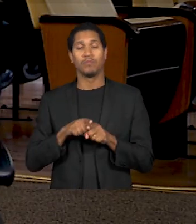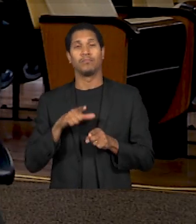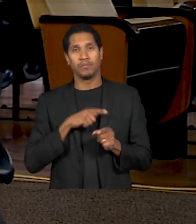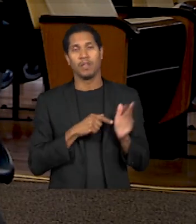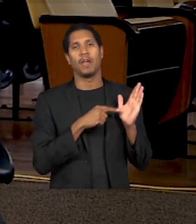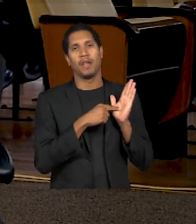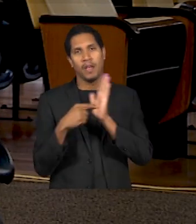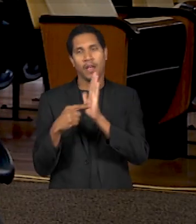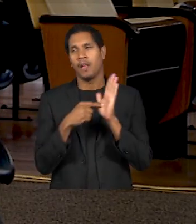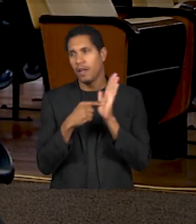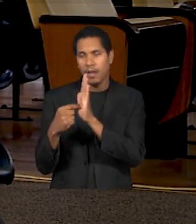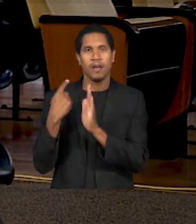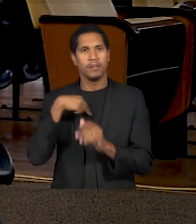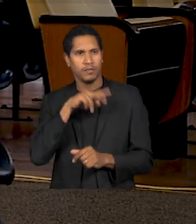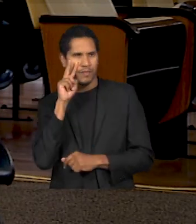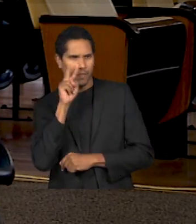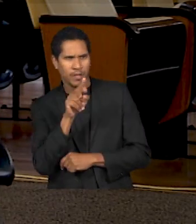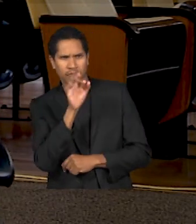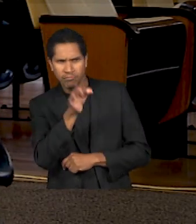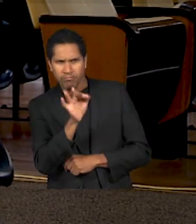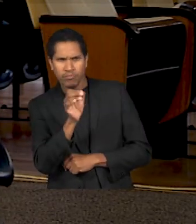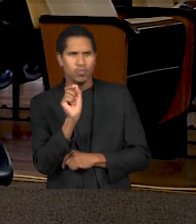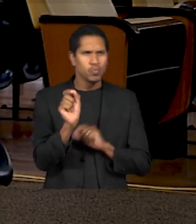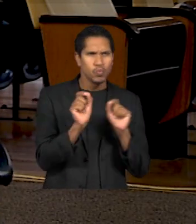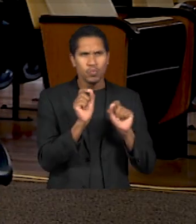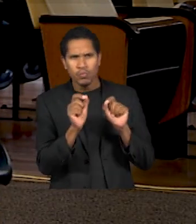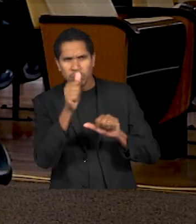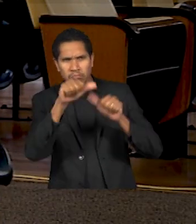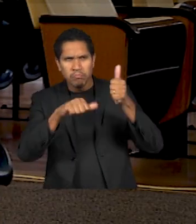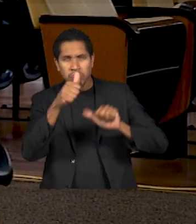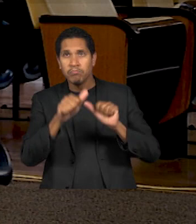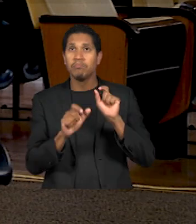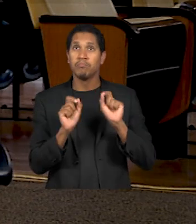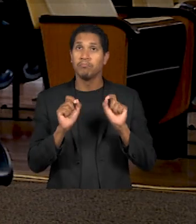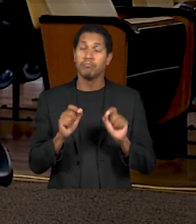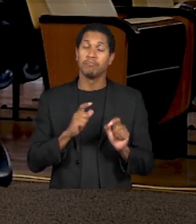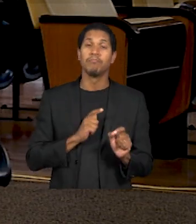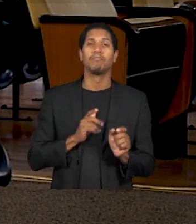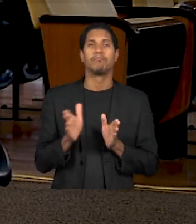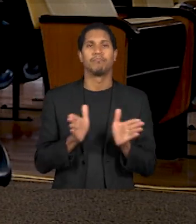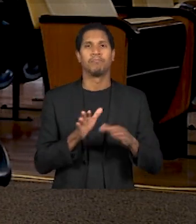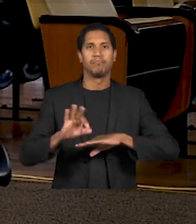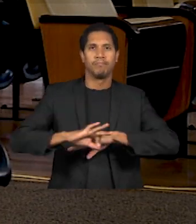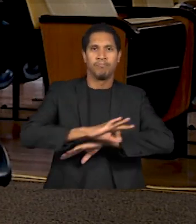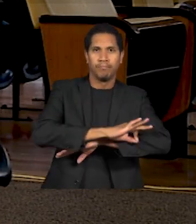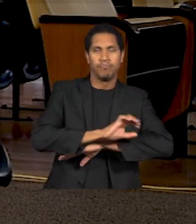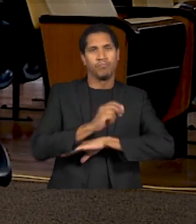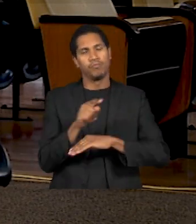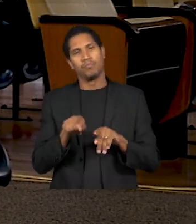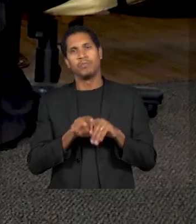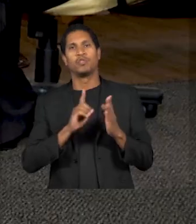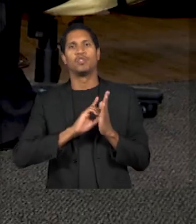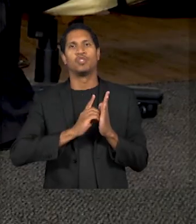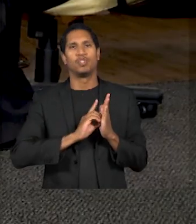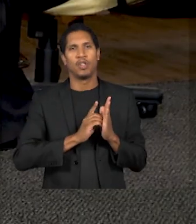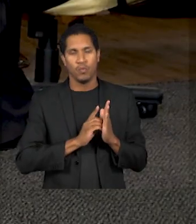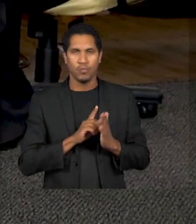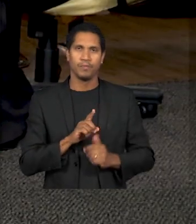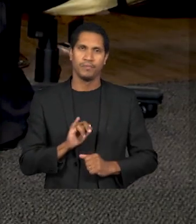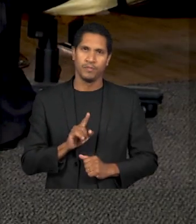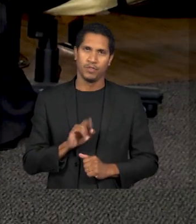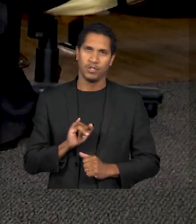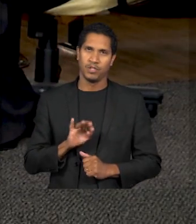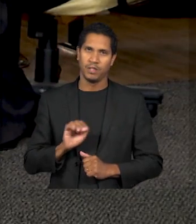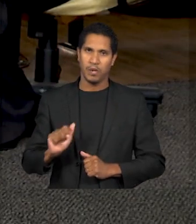gente, averiguar, para ver se é isso mesmo, né, que é a da acessibilidade arquitetônica ou digital. Mas eu